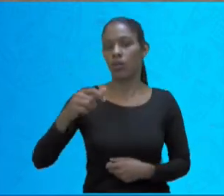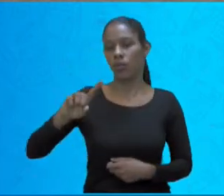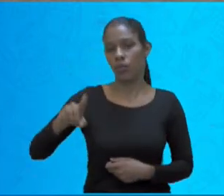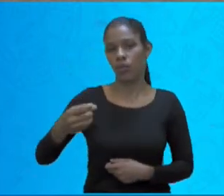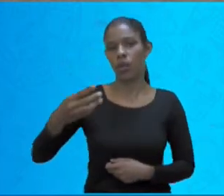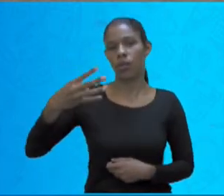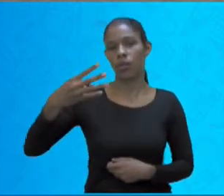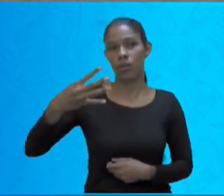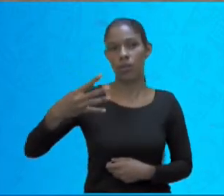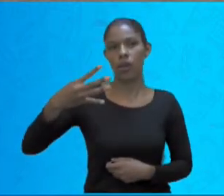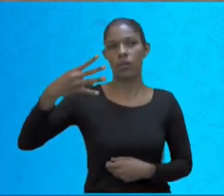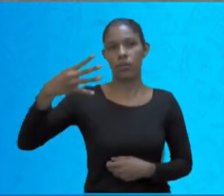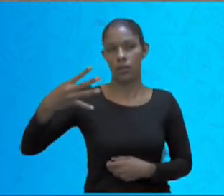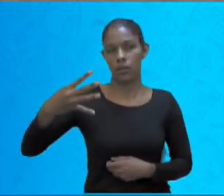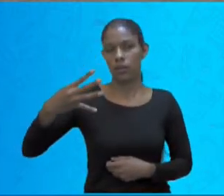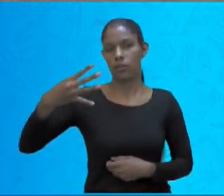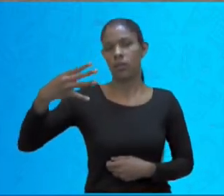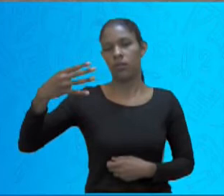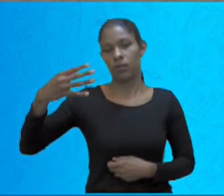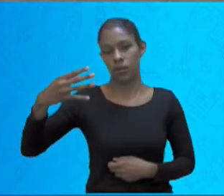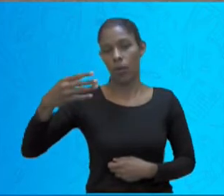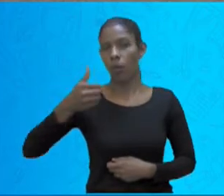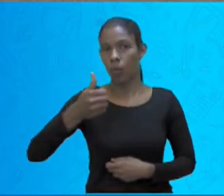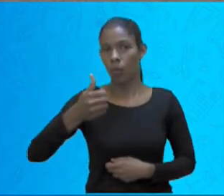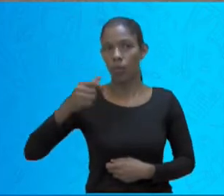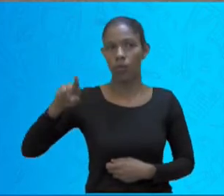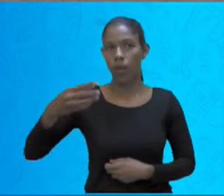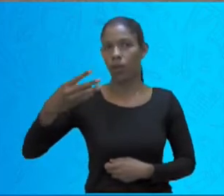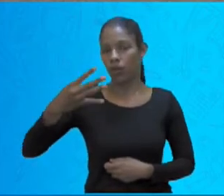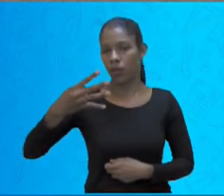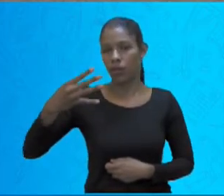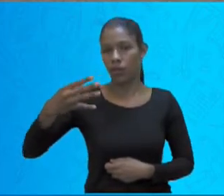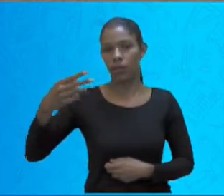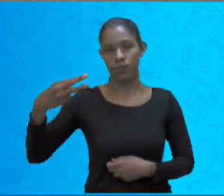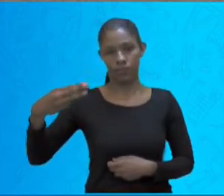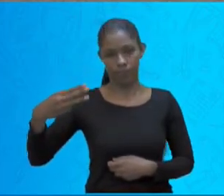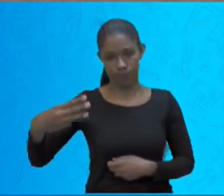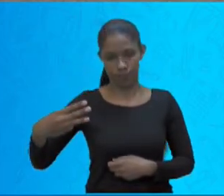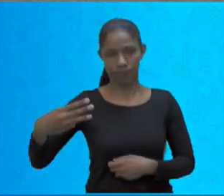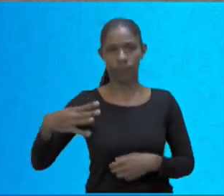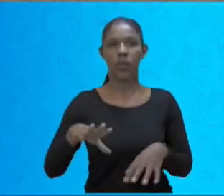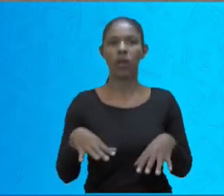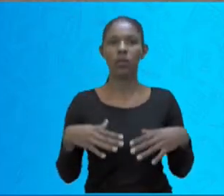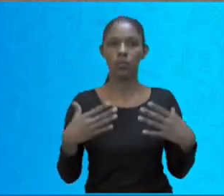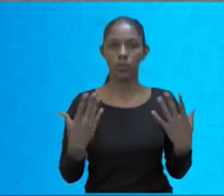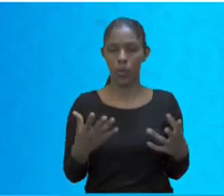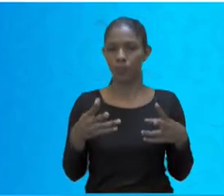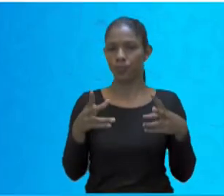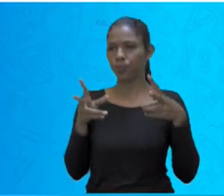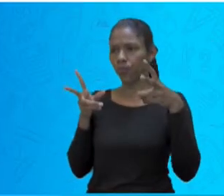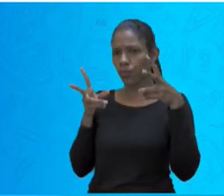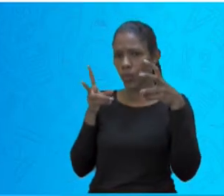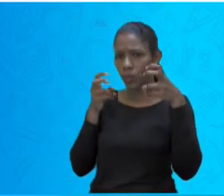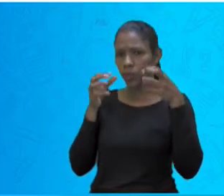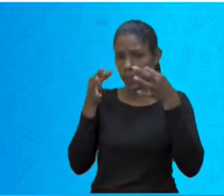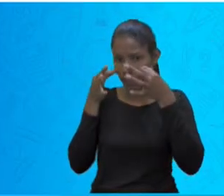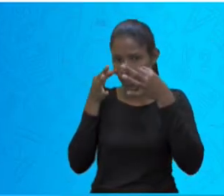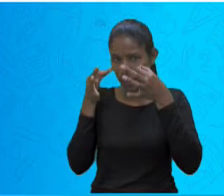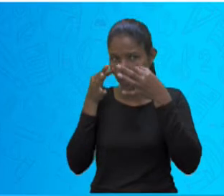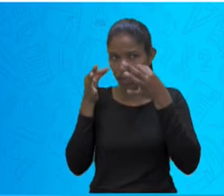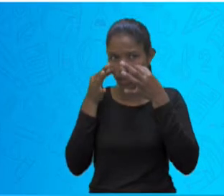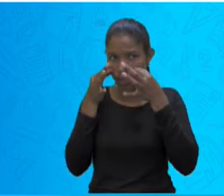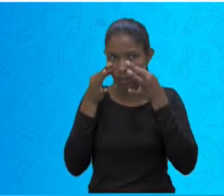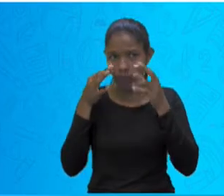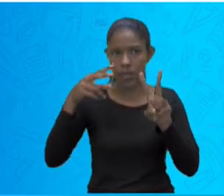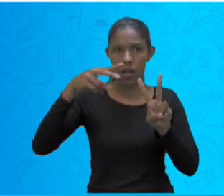1,443. Isso por aproximação nós realizamos aí. Observação. A raiz cúbica de um número real